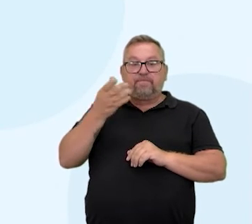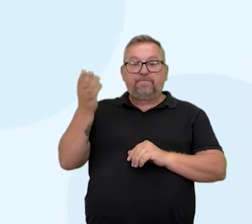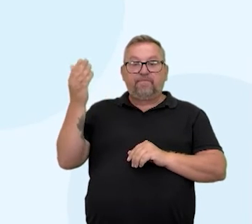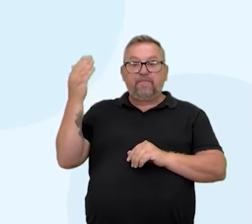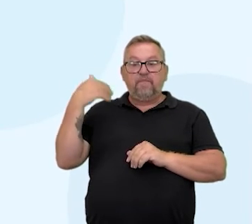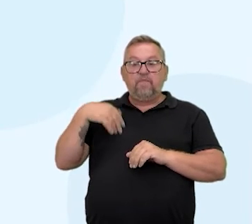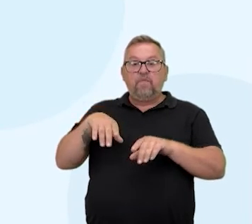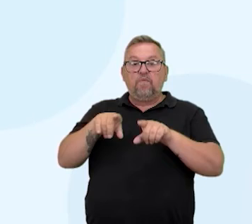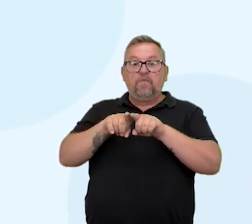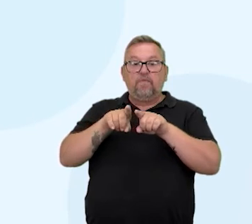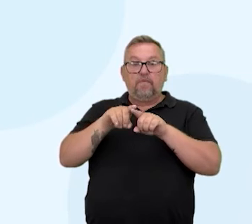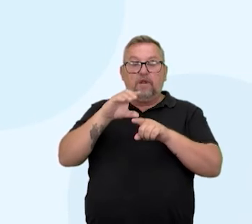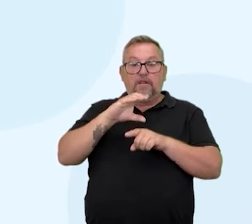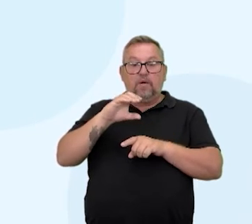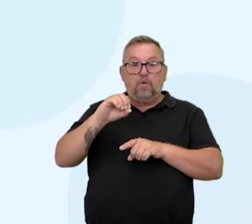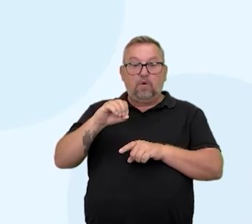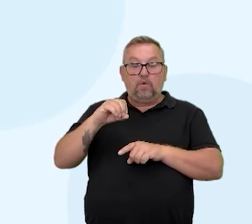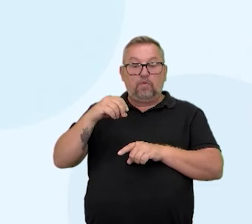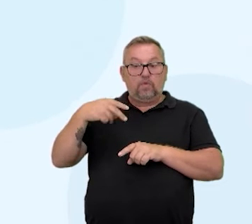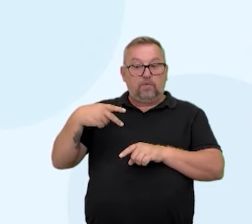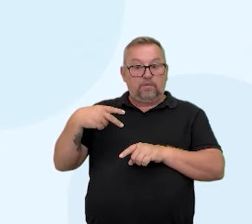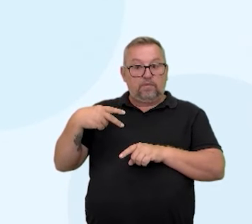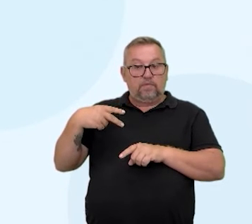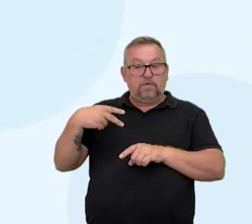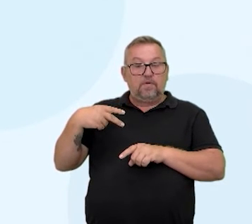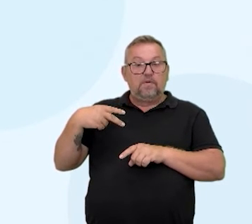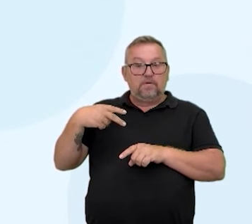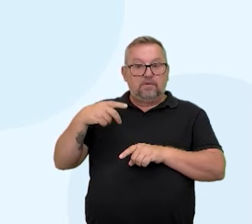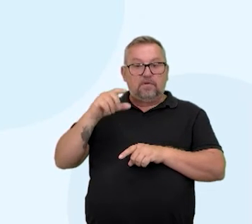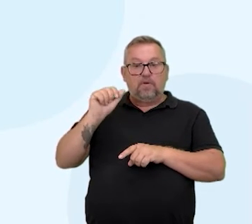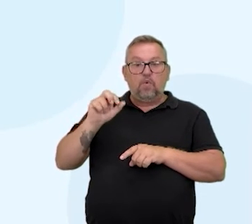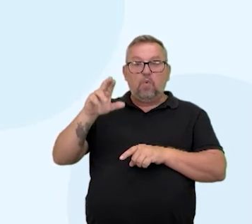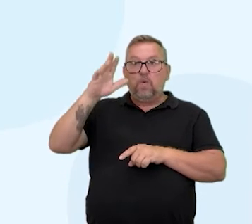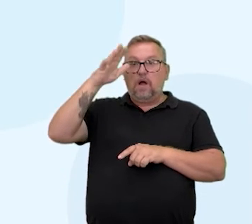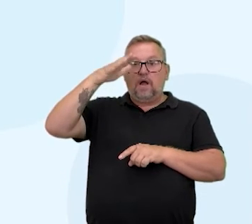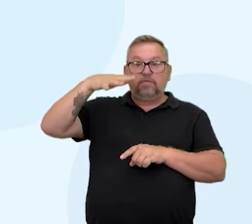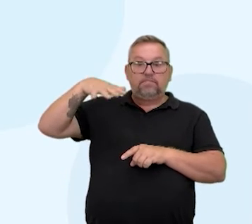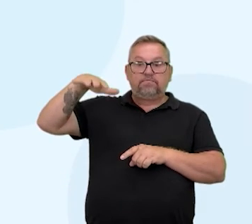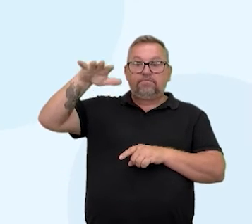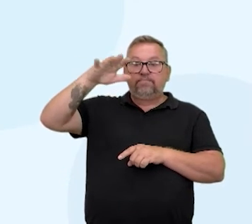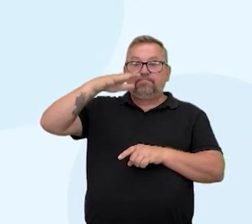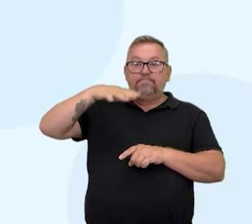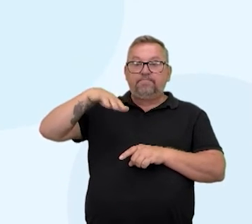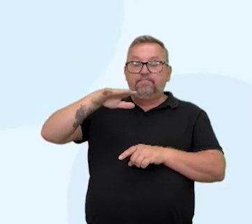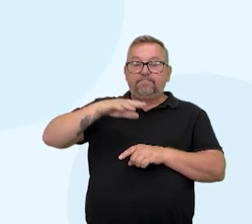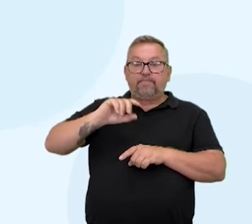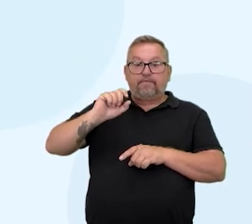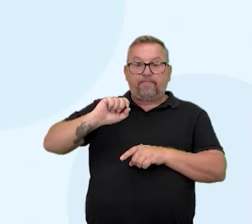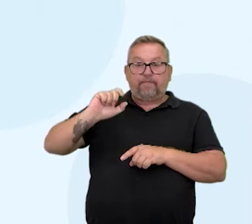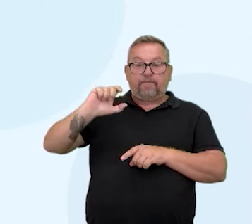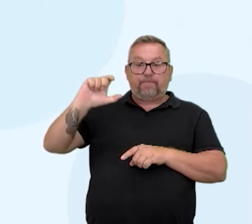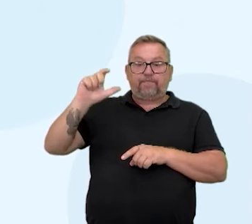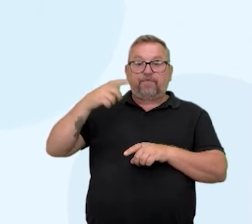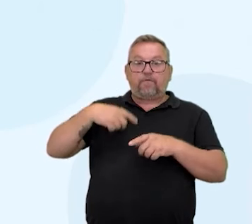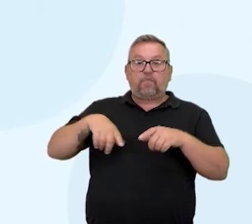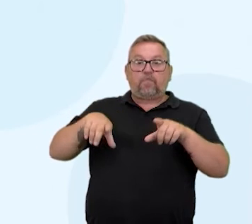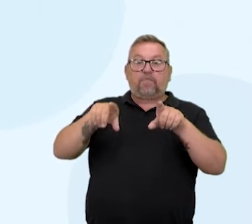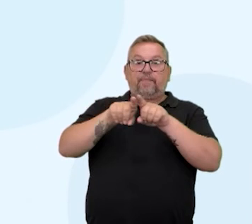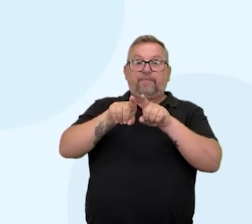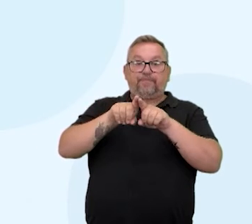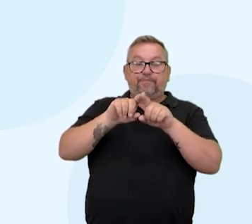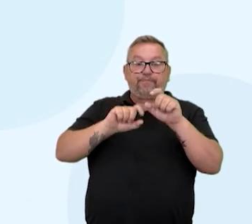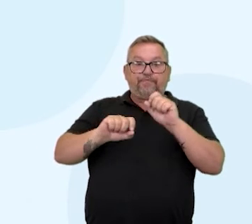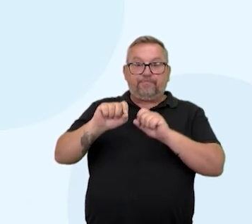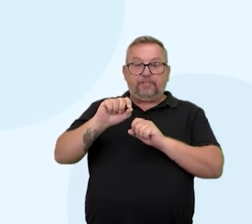anteriormente. Então está lá CO2 concentrado aí na atmosfera, né, cada vez mais aumentando. E essa